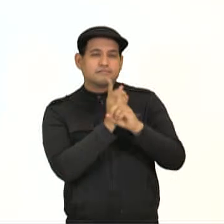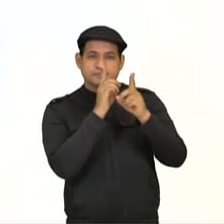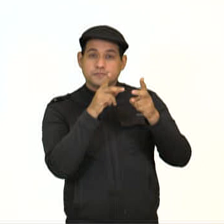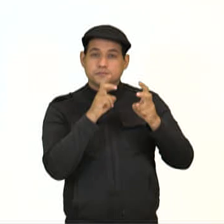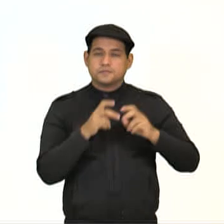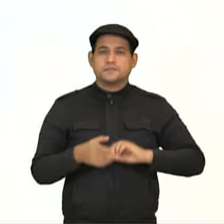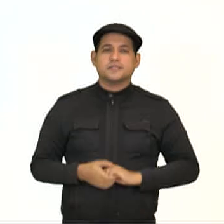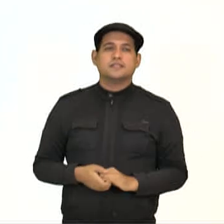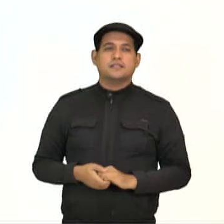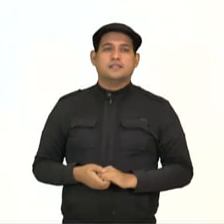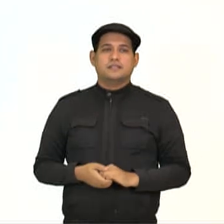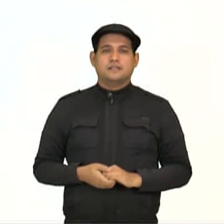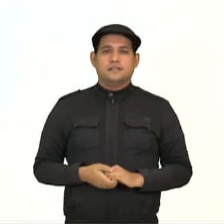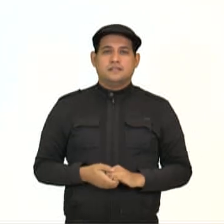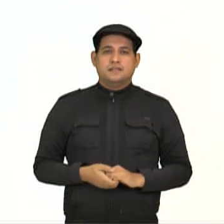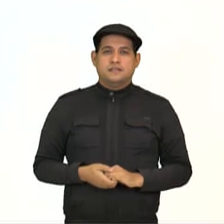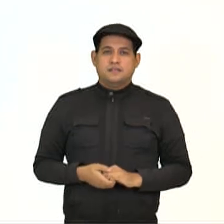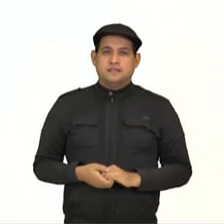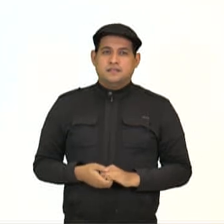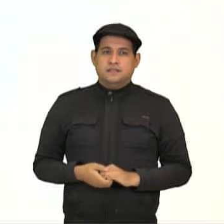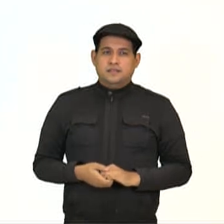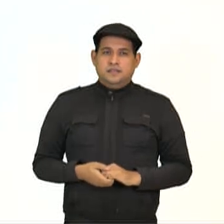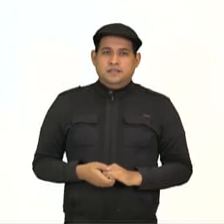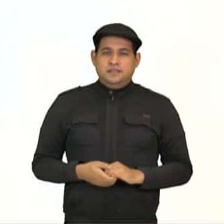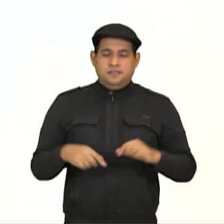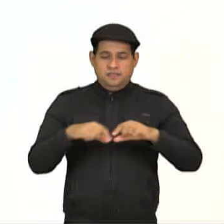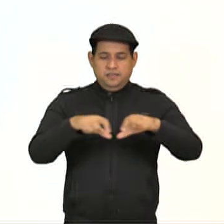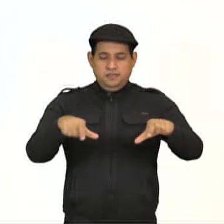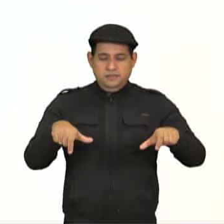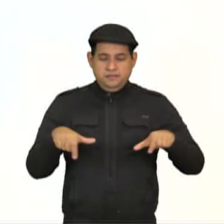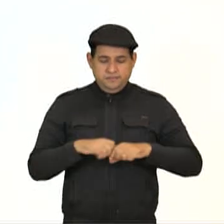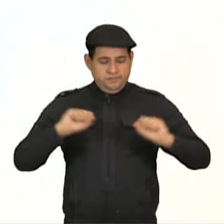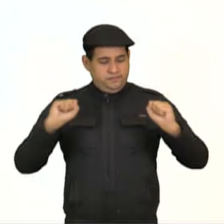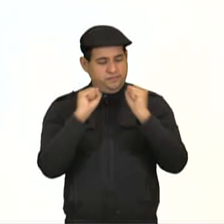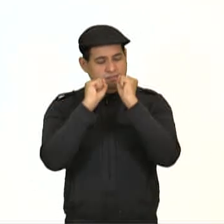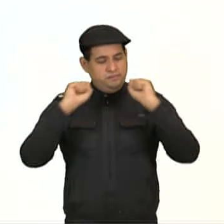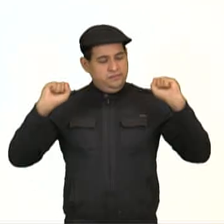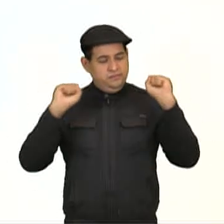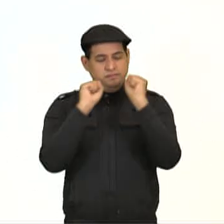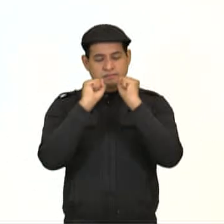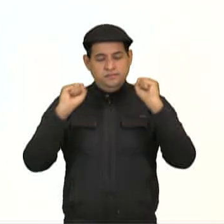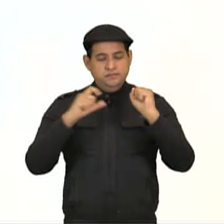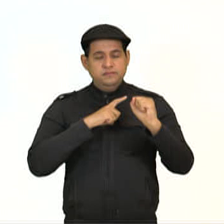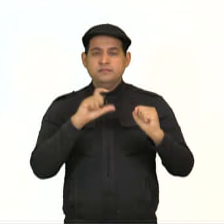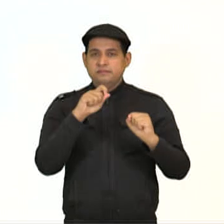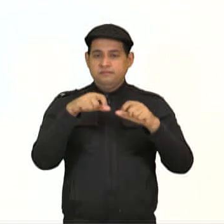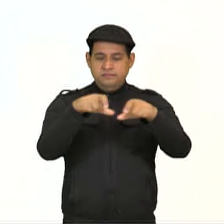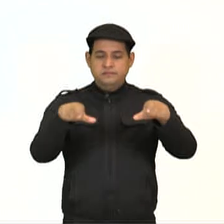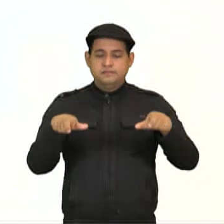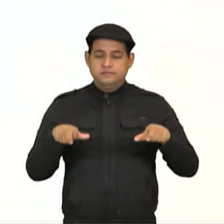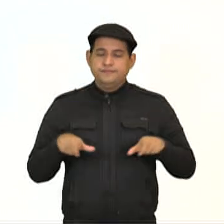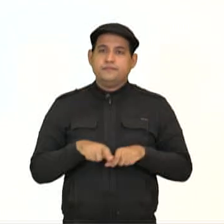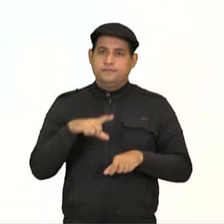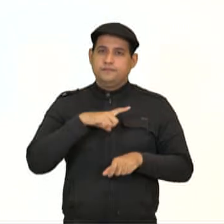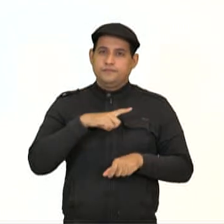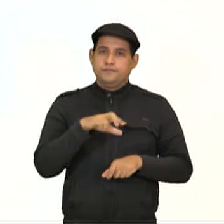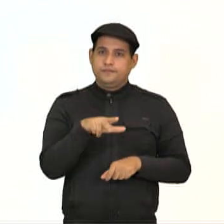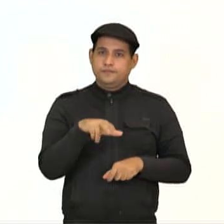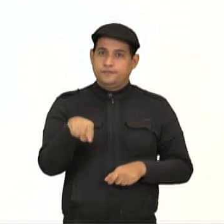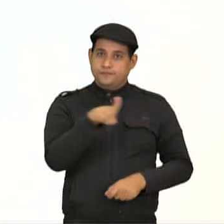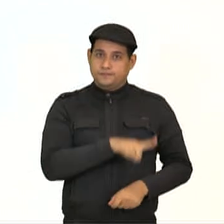tá? Continuando. A pista de atletismo. Então, a pista, ela é dessa forma, tem esse